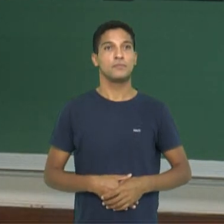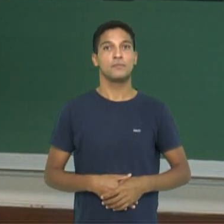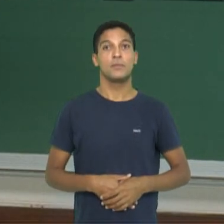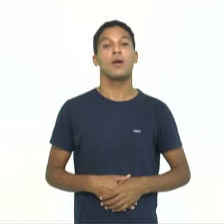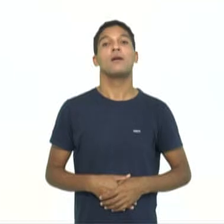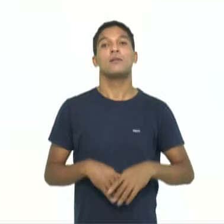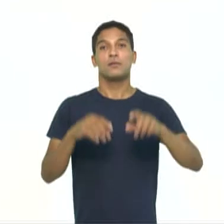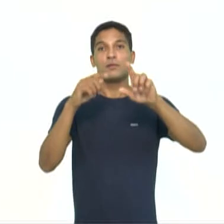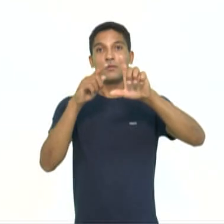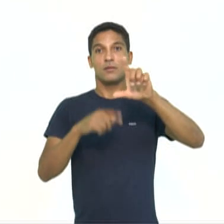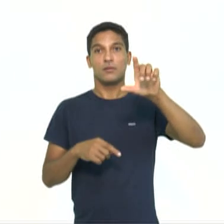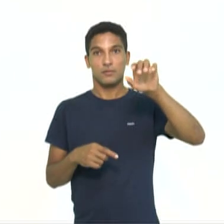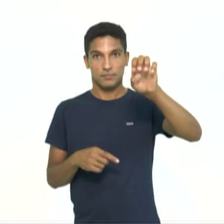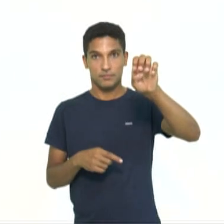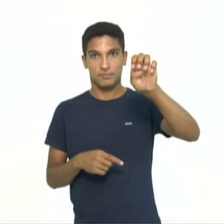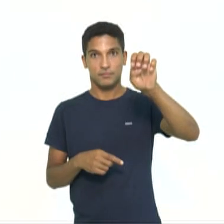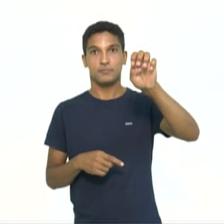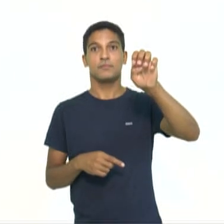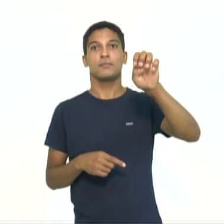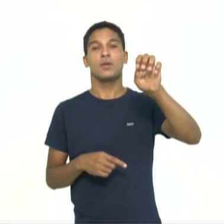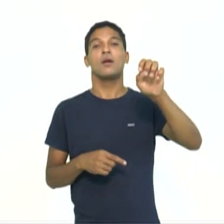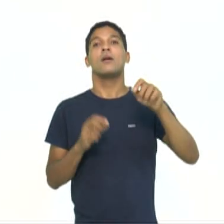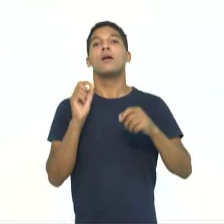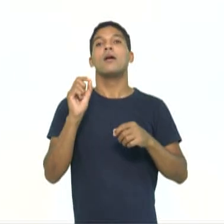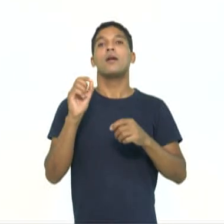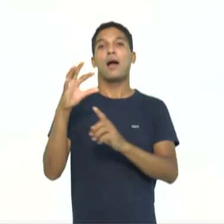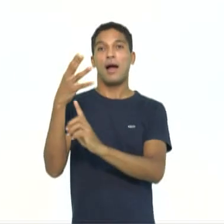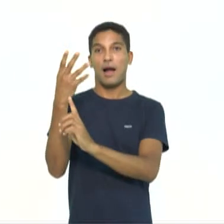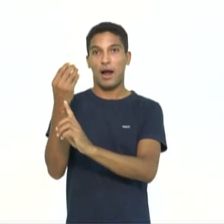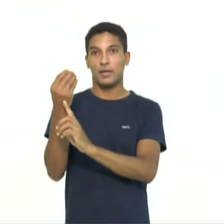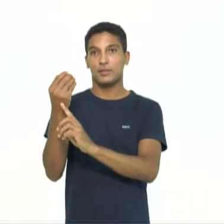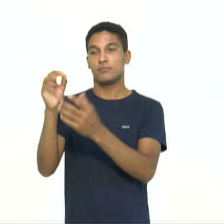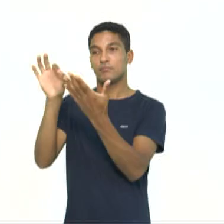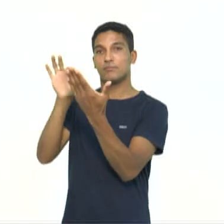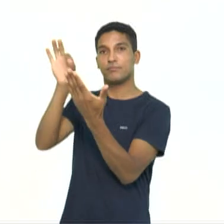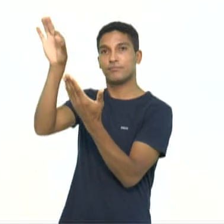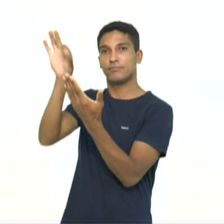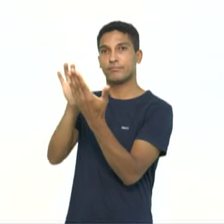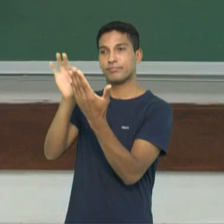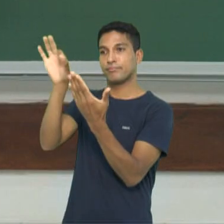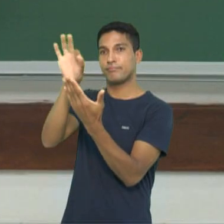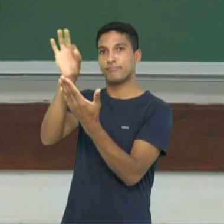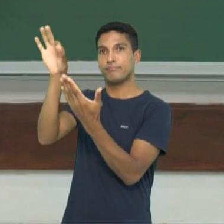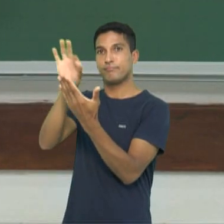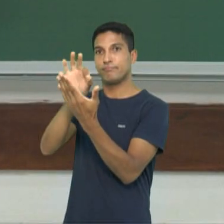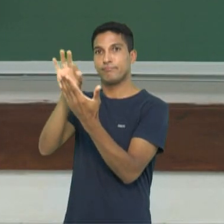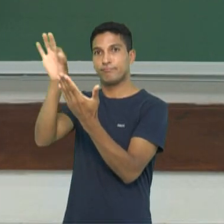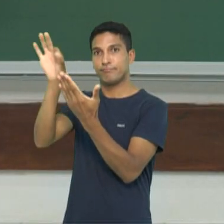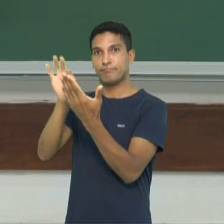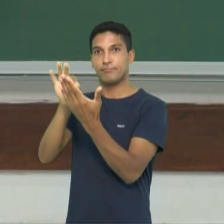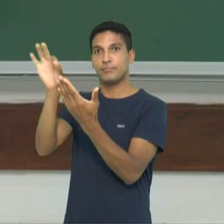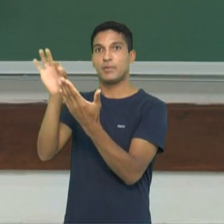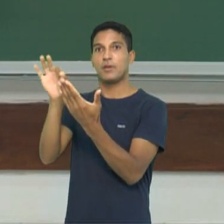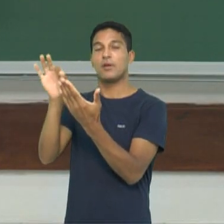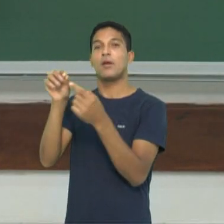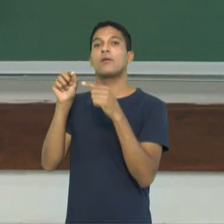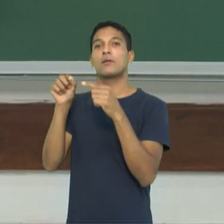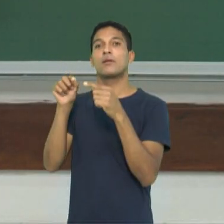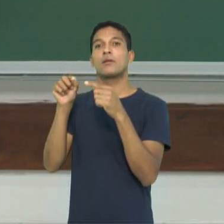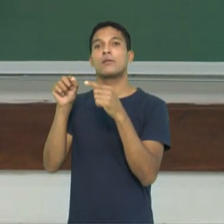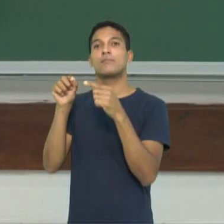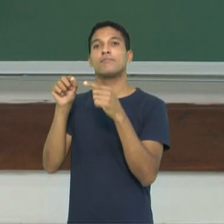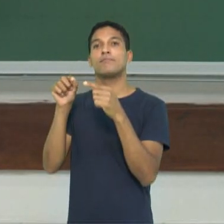você marcou a alternativa E, a transformação da obra de arte em mercadoria, muito bem, você acertou.